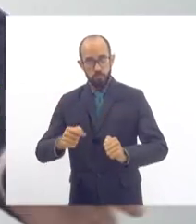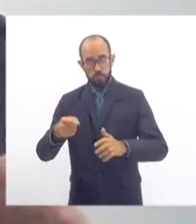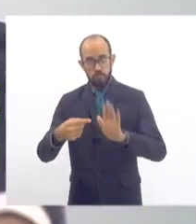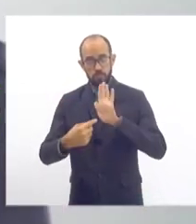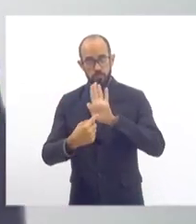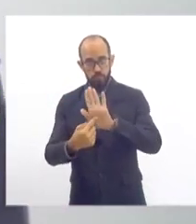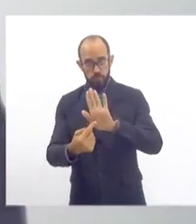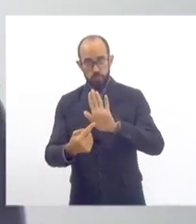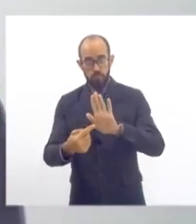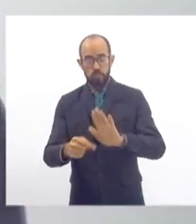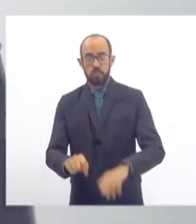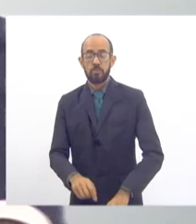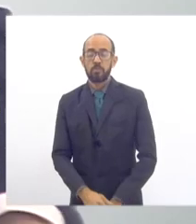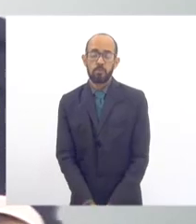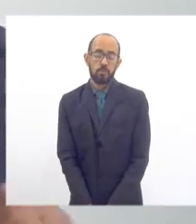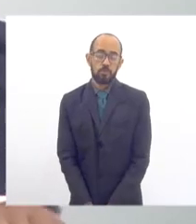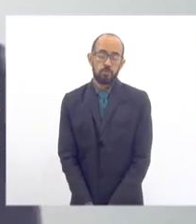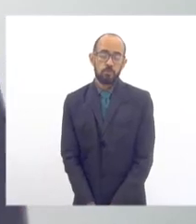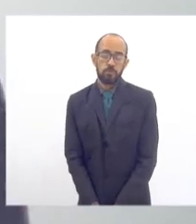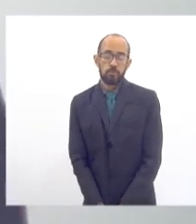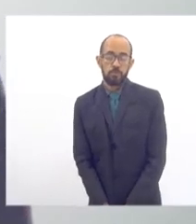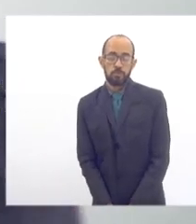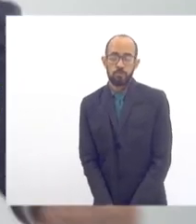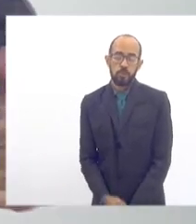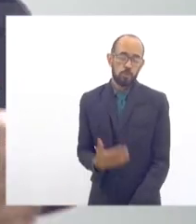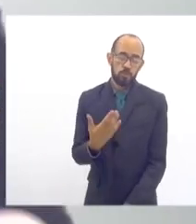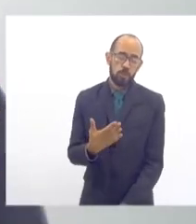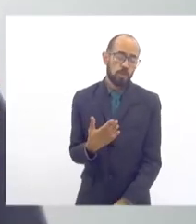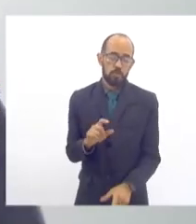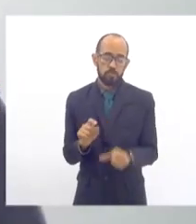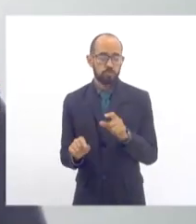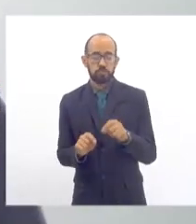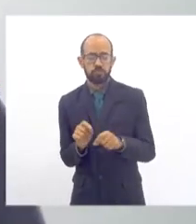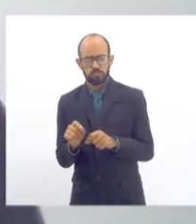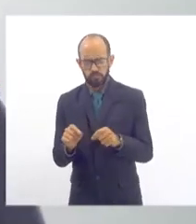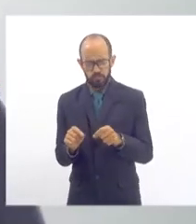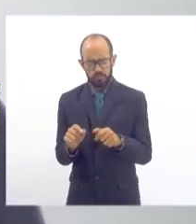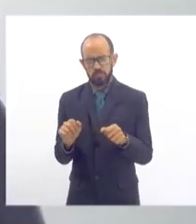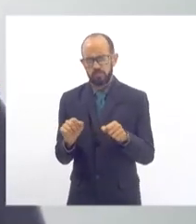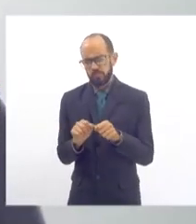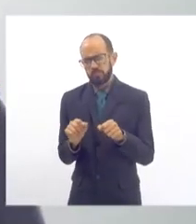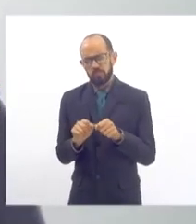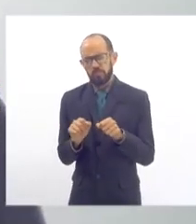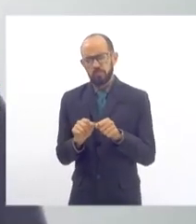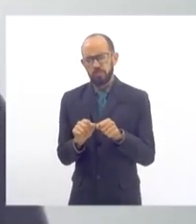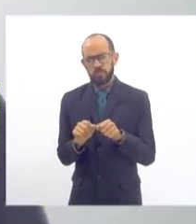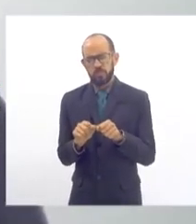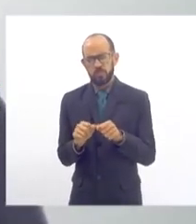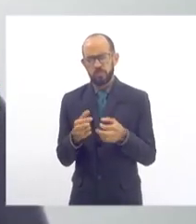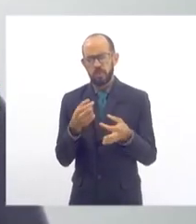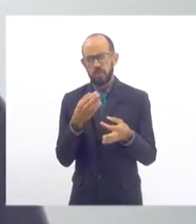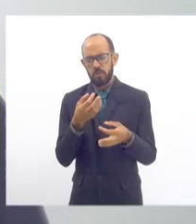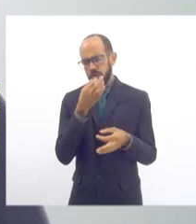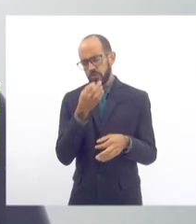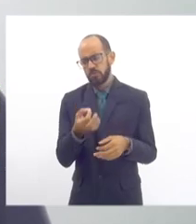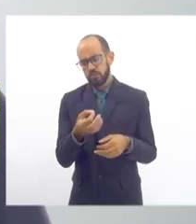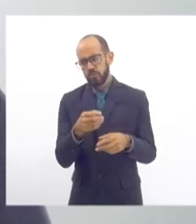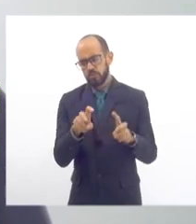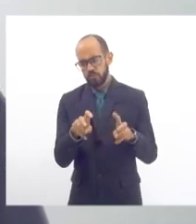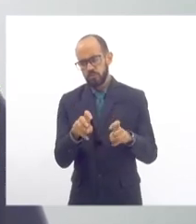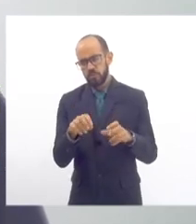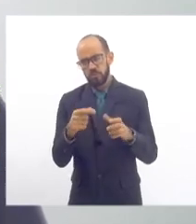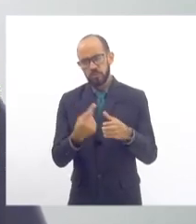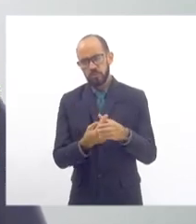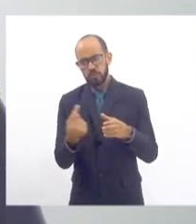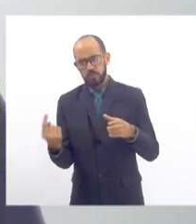descentralizações, né, que eu quero só fazer um breve comentário sobre as descentralizações.